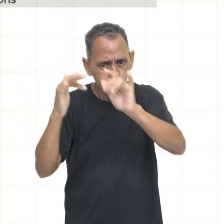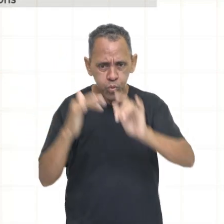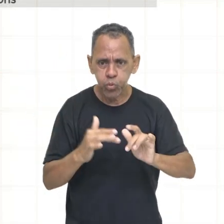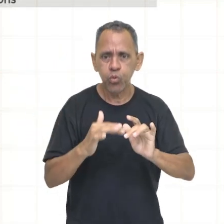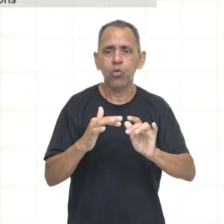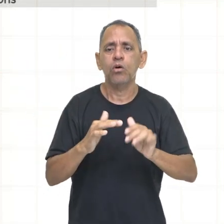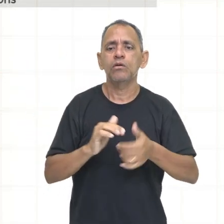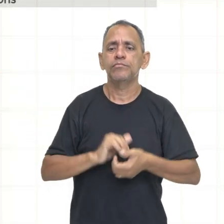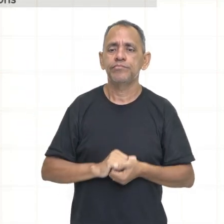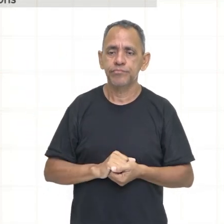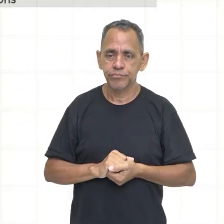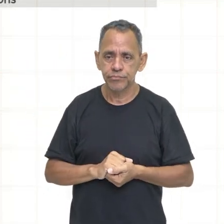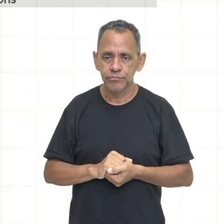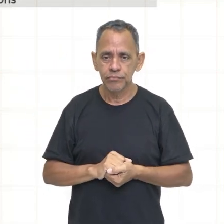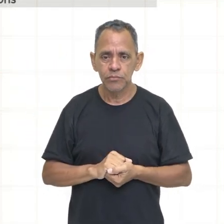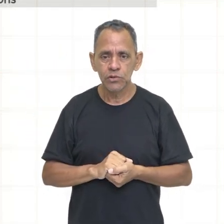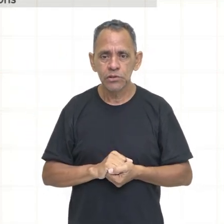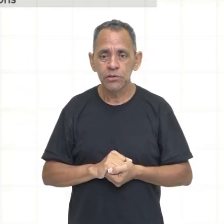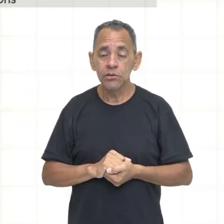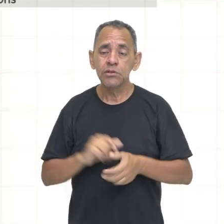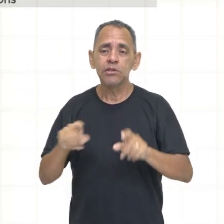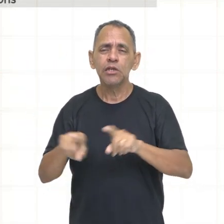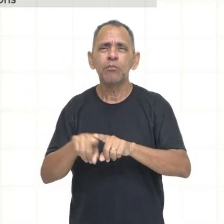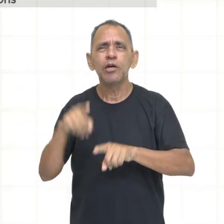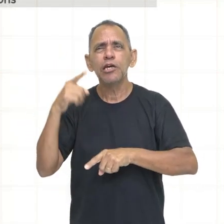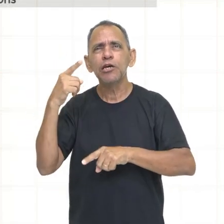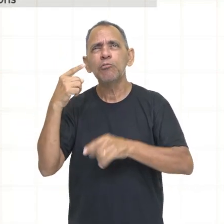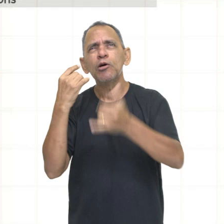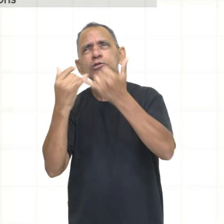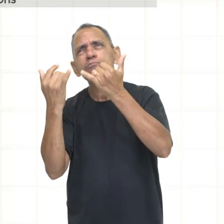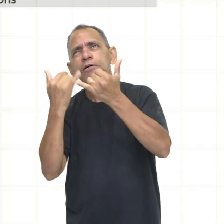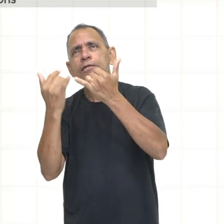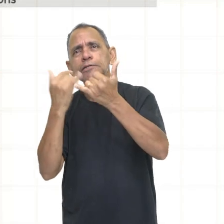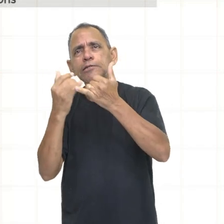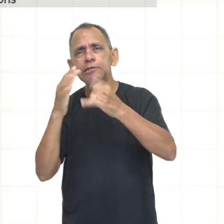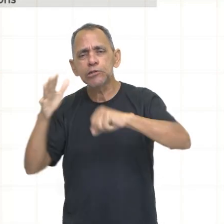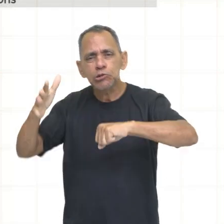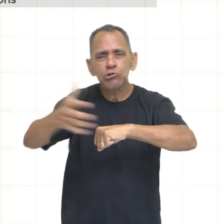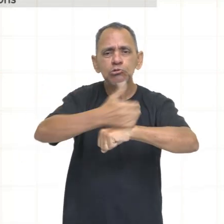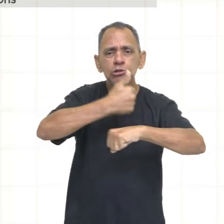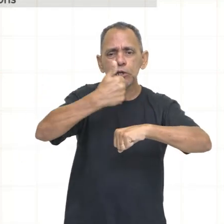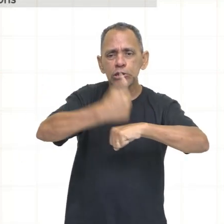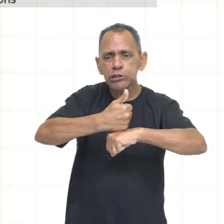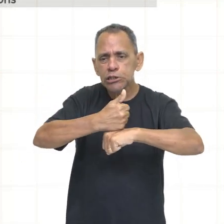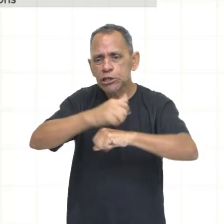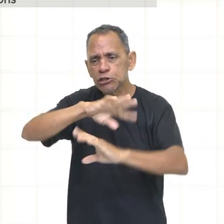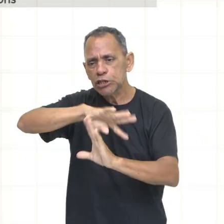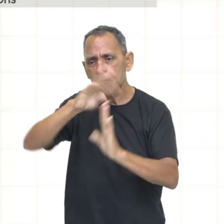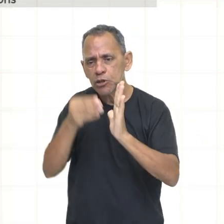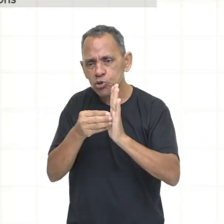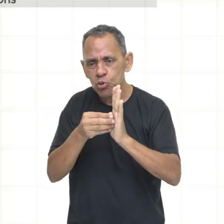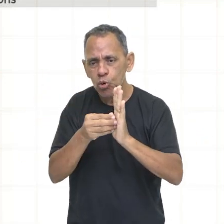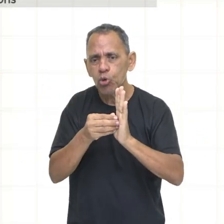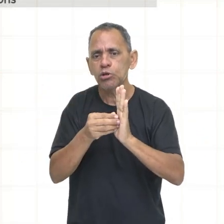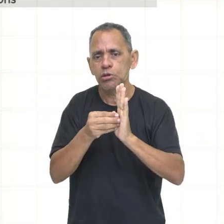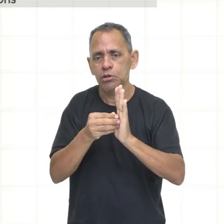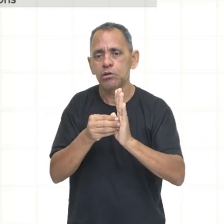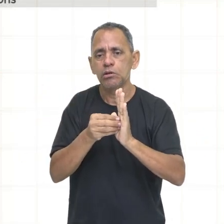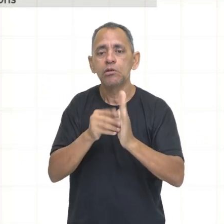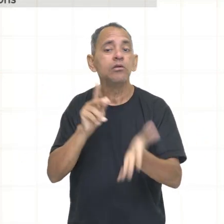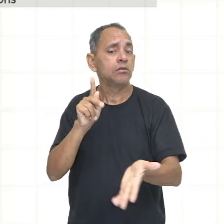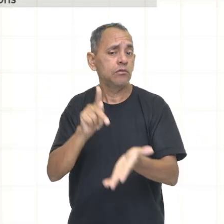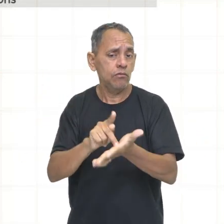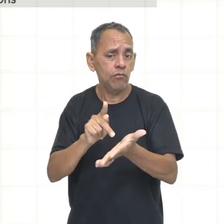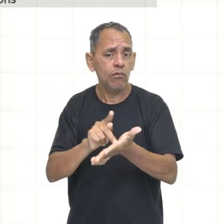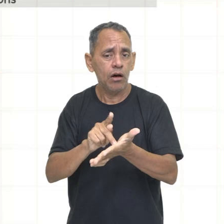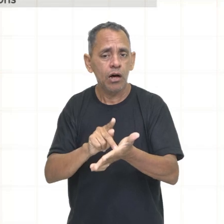da modernização, ela esbarra muito na colonização da Amazônia, que é uma colonização um pouquinho mais violenta